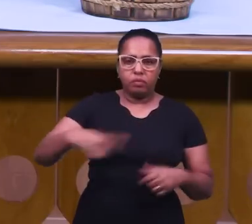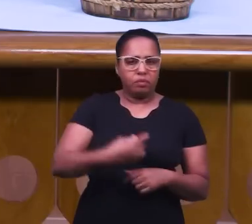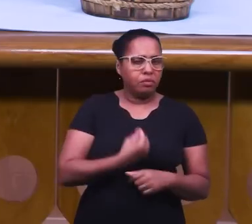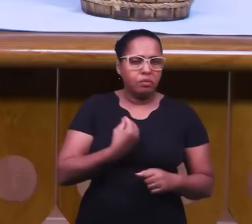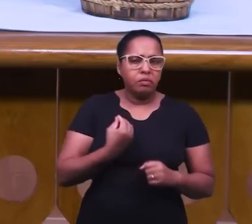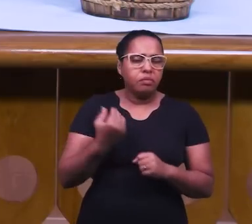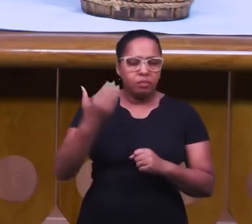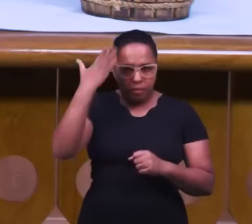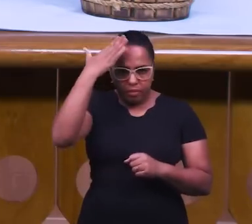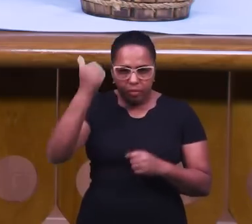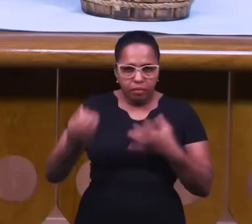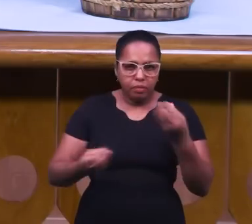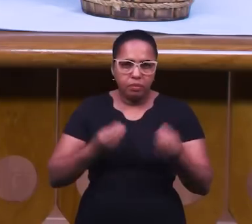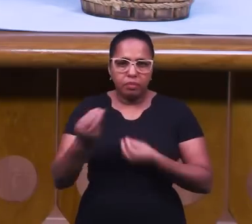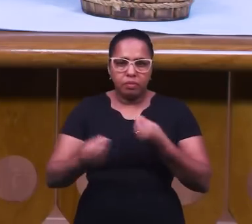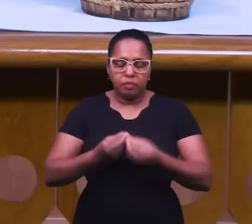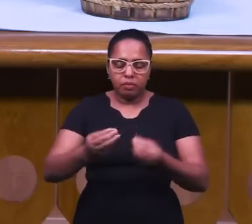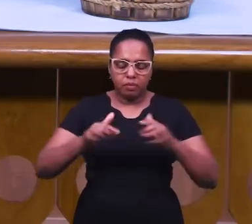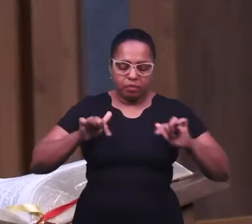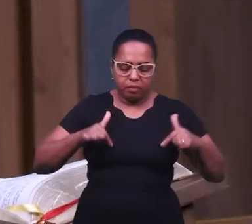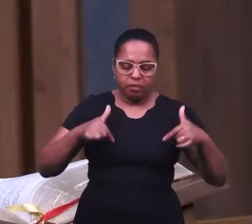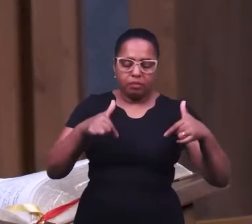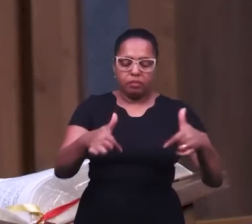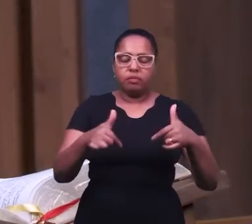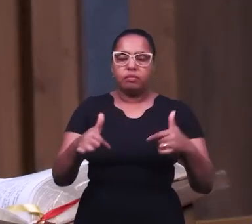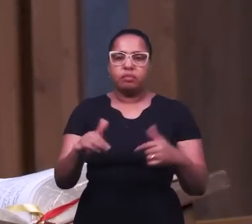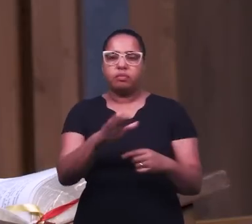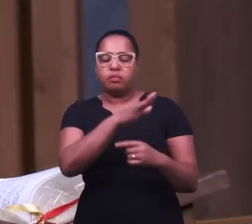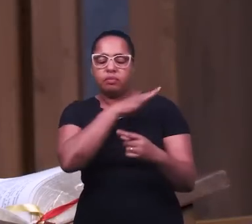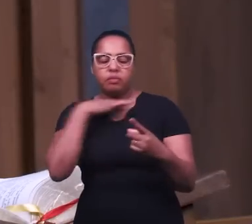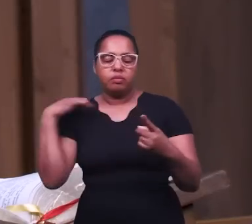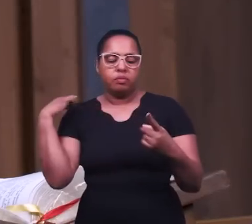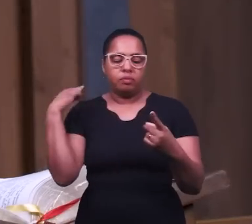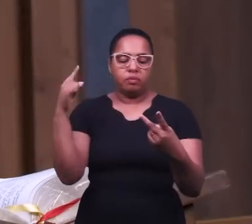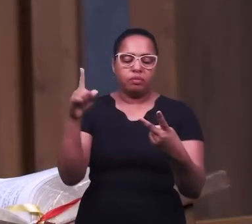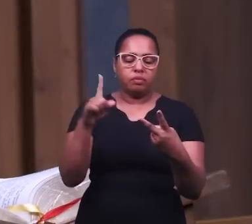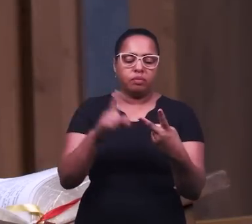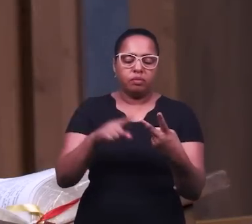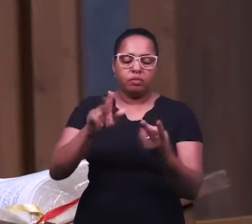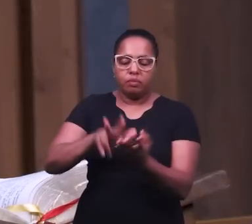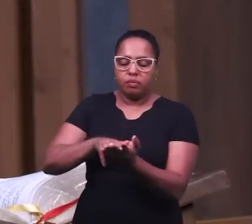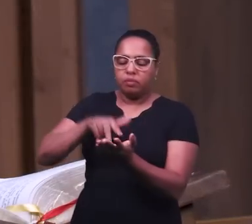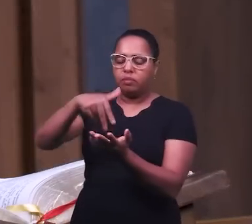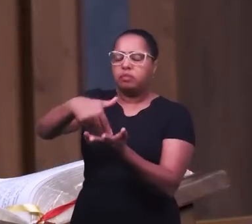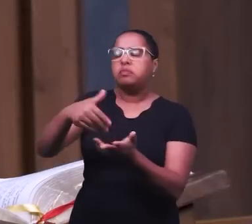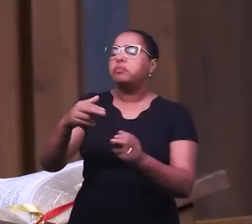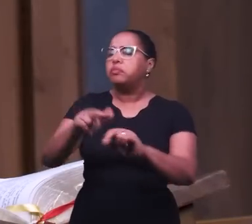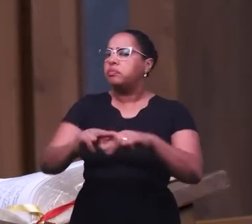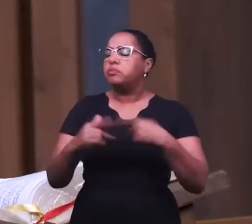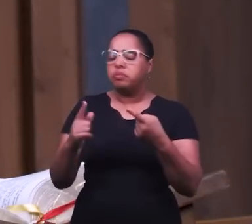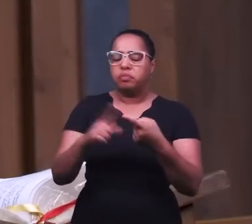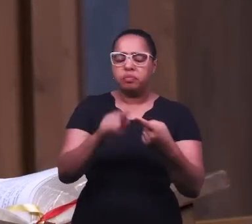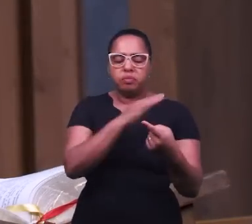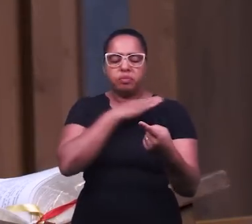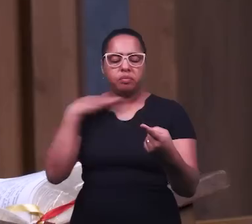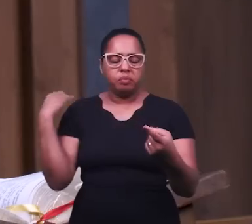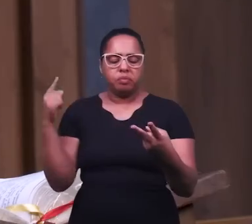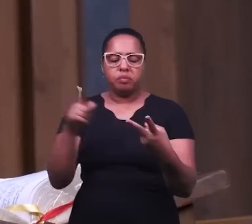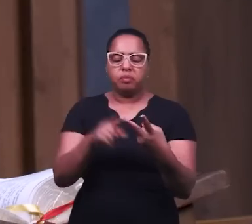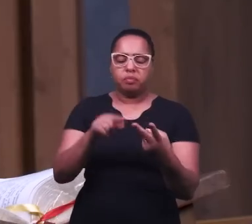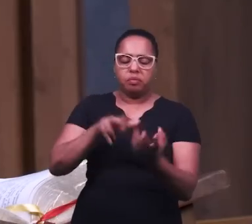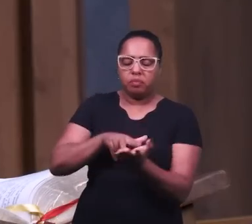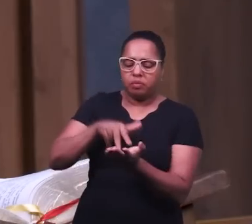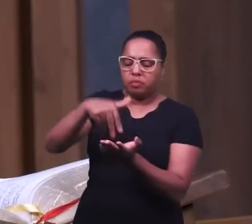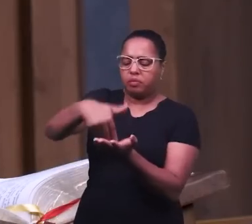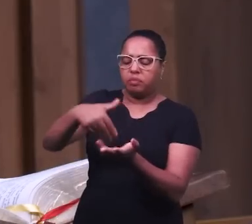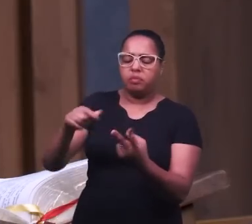operação, sabe como se chama? Essa operação se chama morte e ressurreição. Por que morte e ressurreição? Em outras